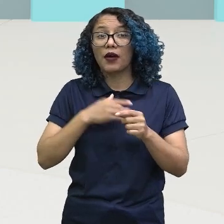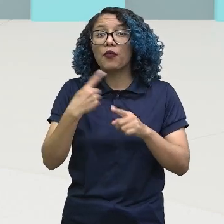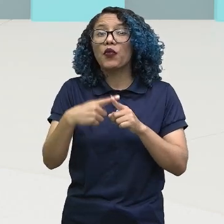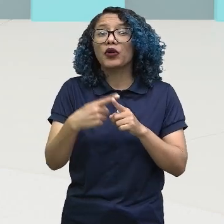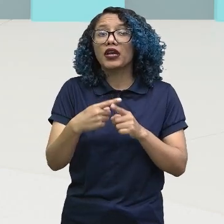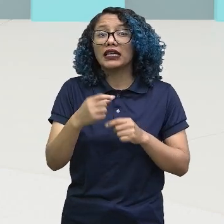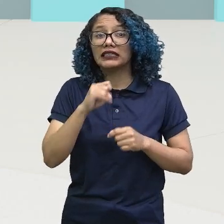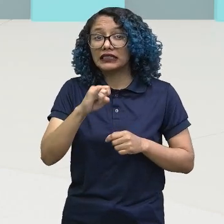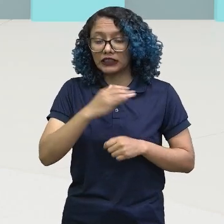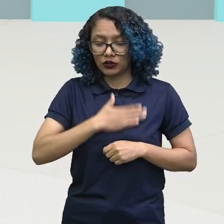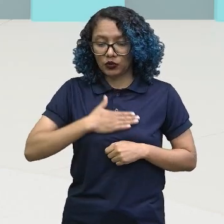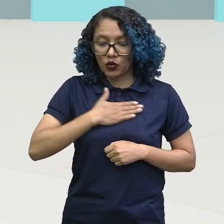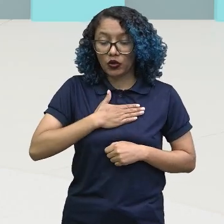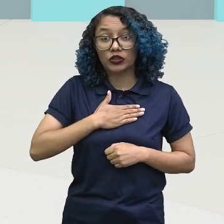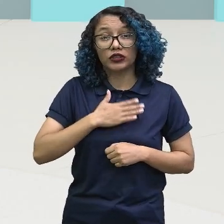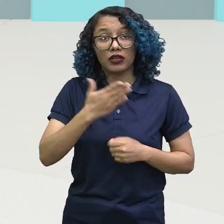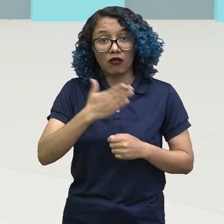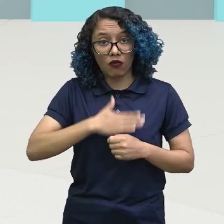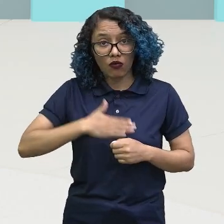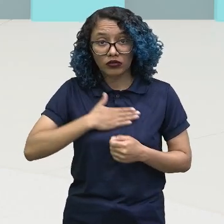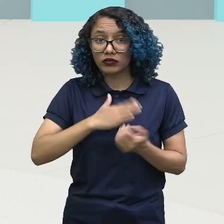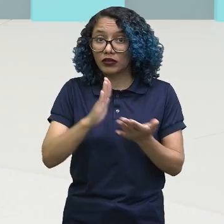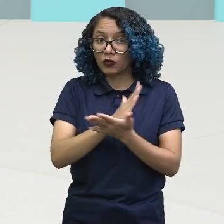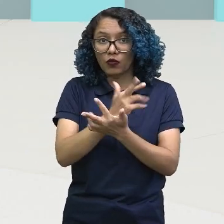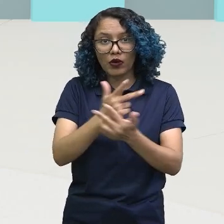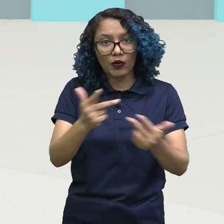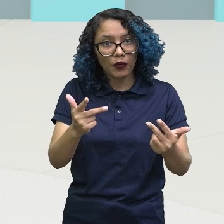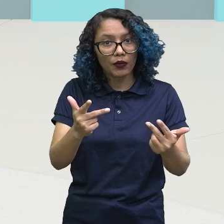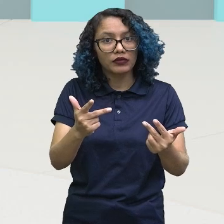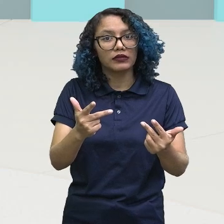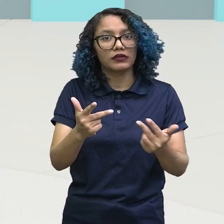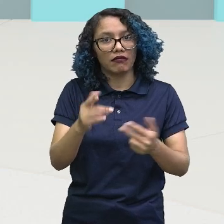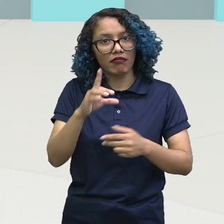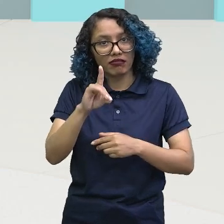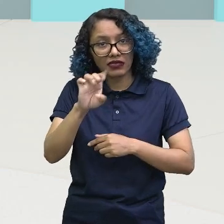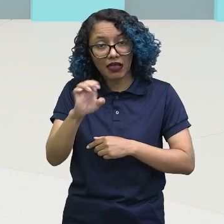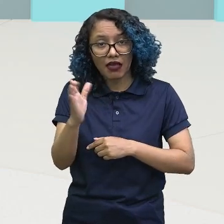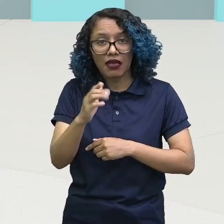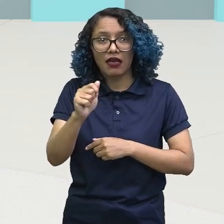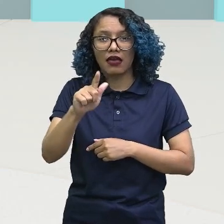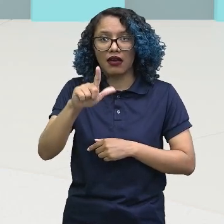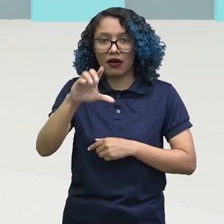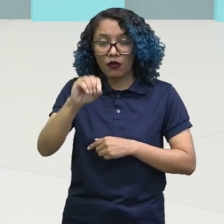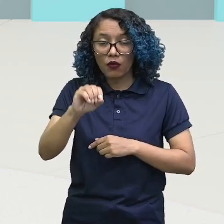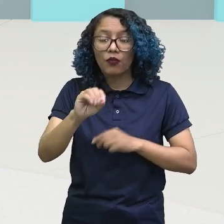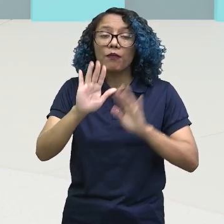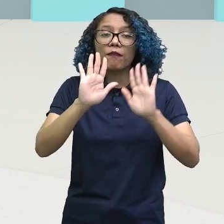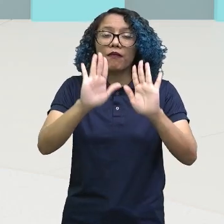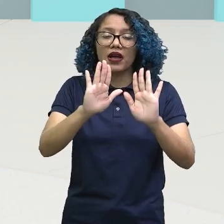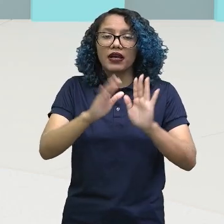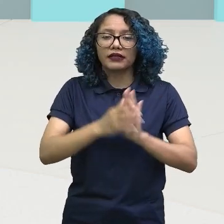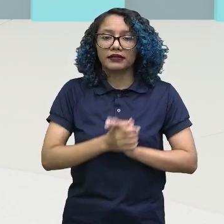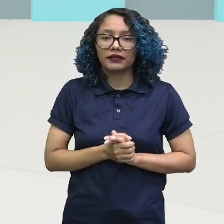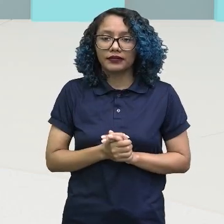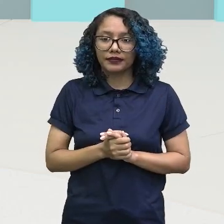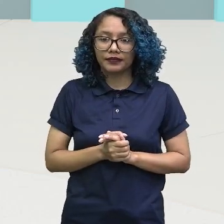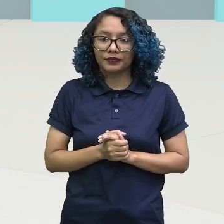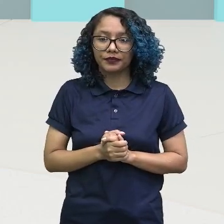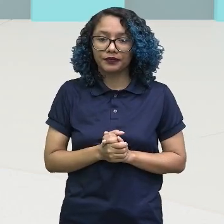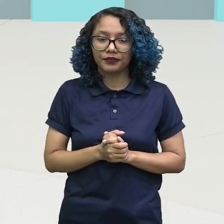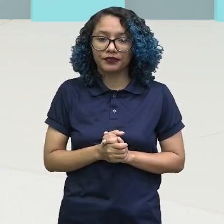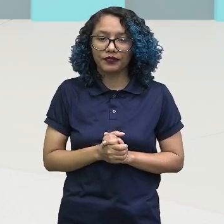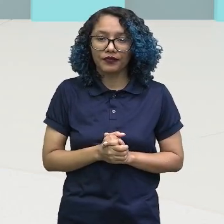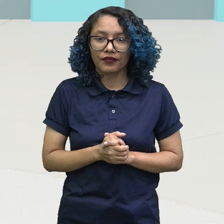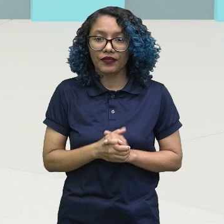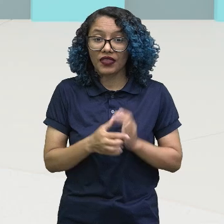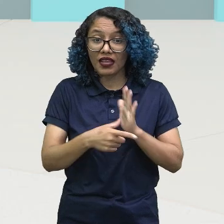algo. Então, está completando o verbo gostar. Só que perceba também, antes de chegar de